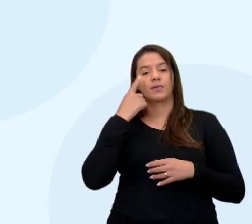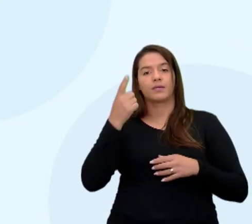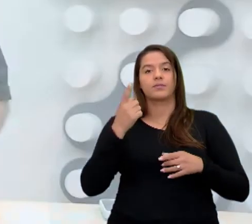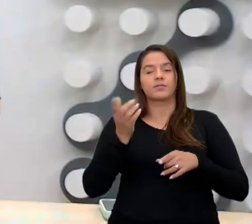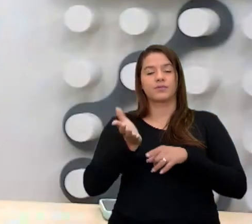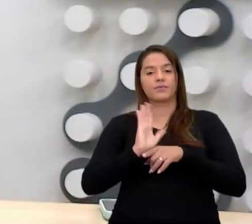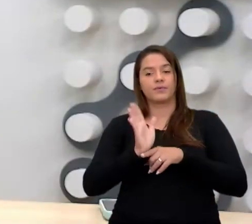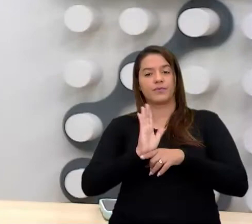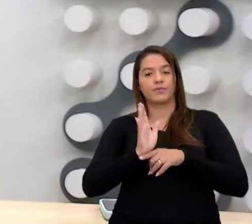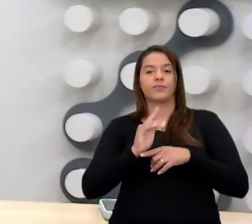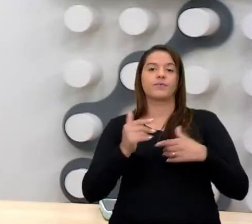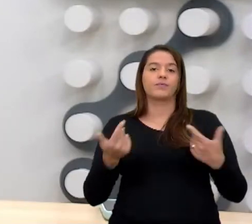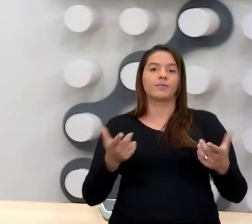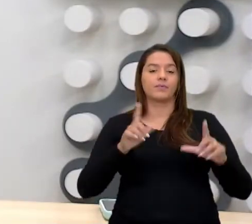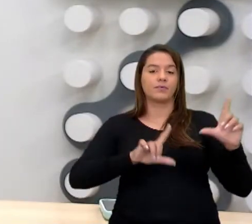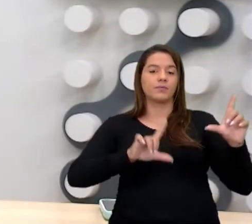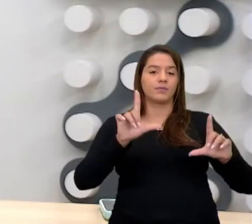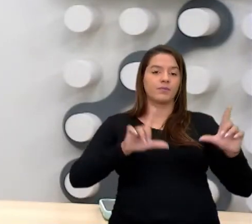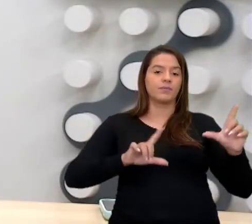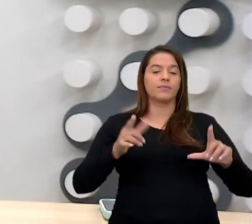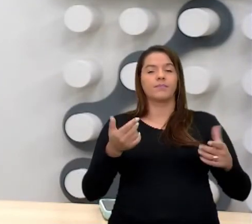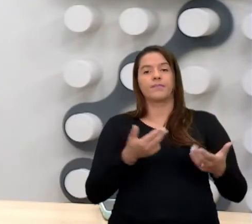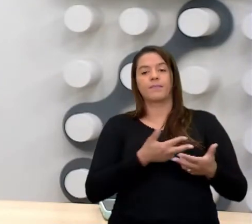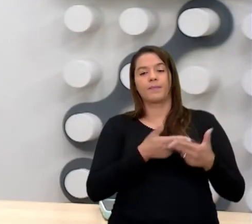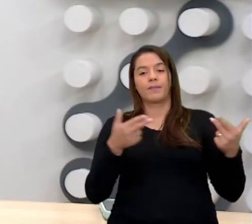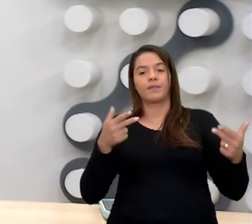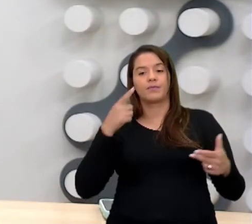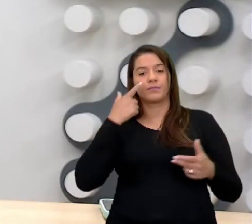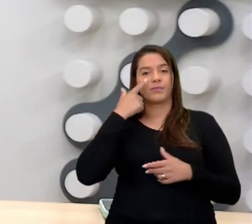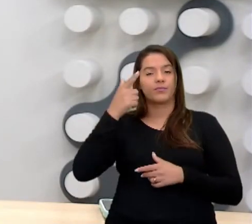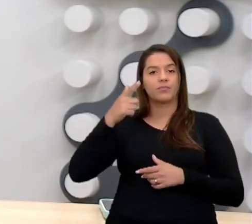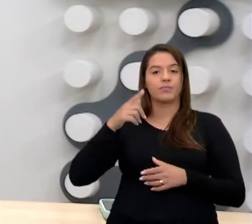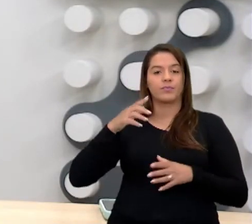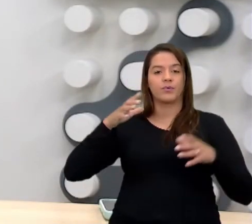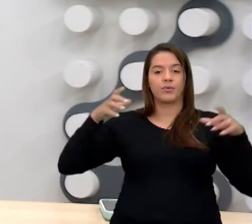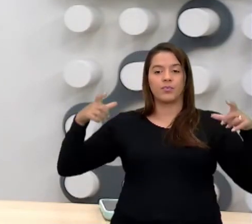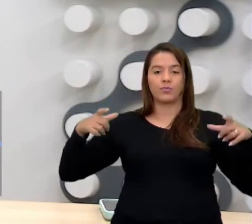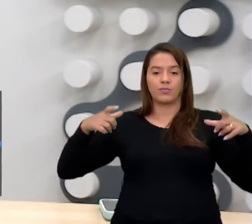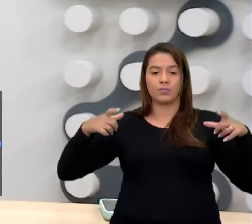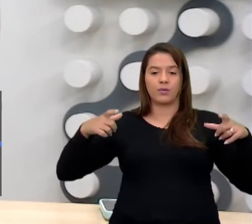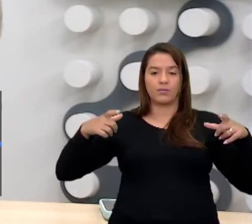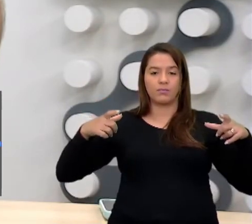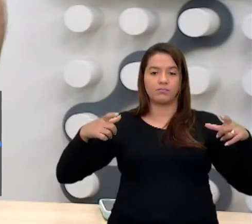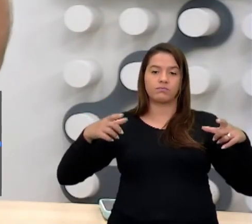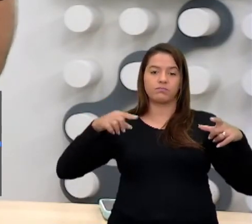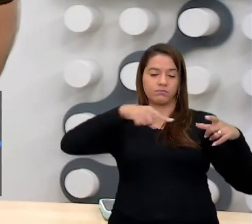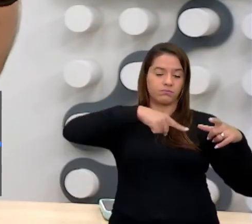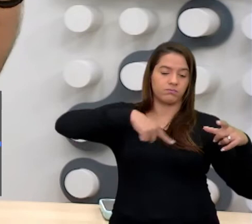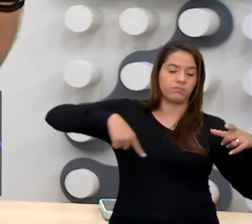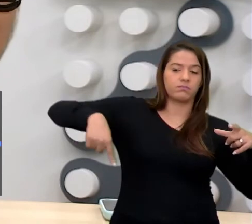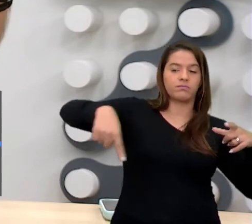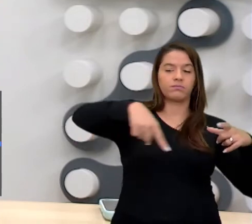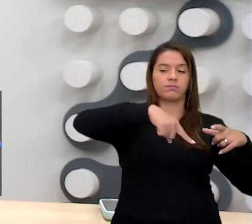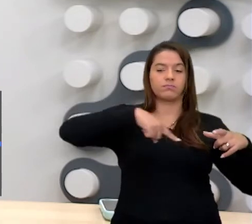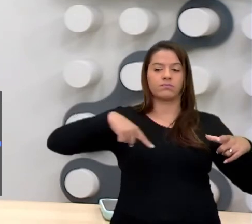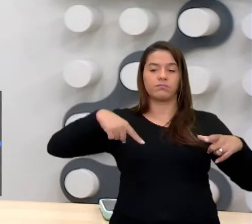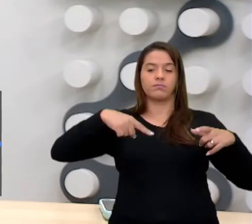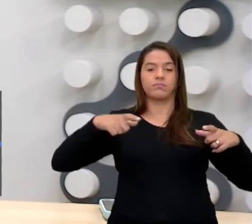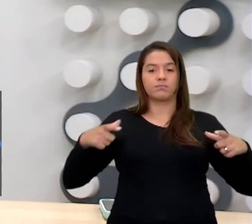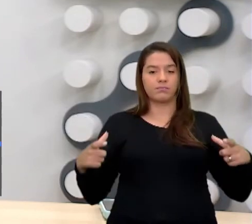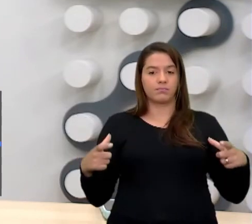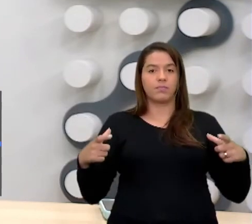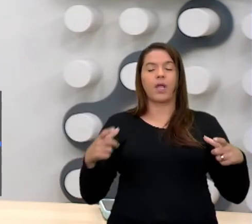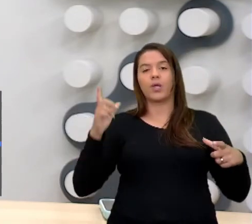né? Quando, né, eles vão mostrar as imagens assim do alto, né, e aparece, né, uma boca enorme assim, aquilo lá é